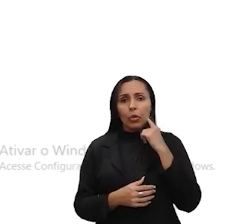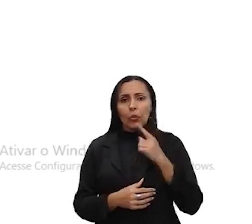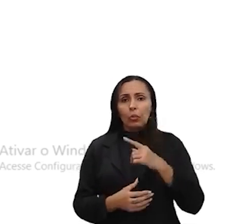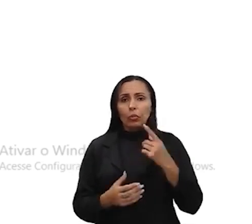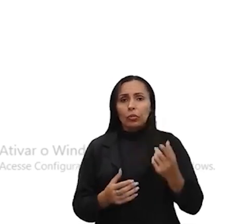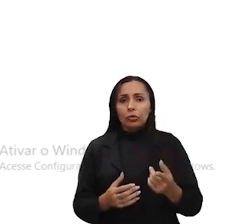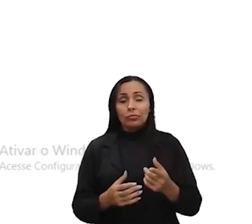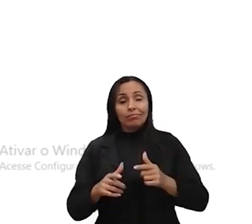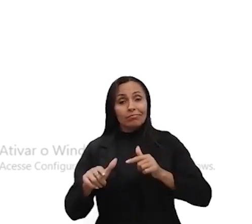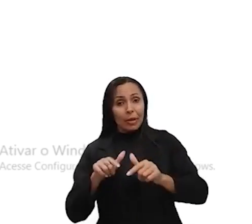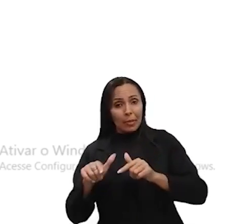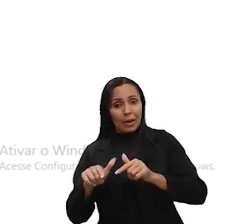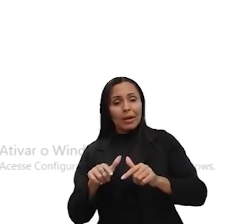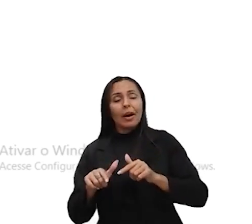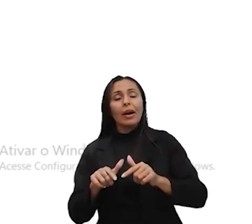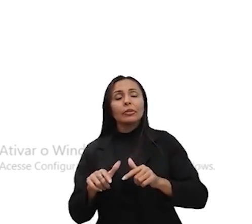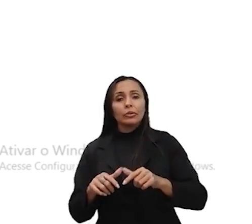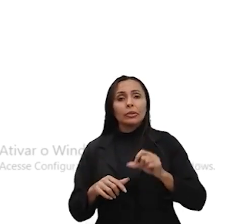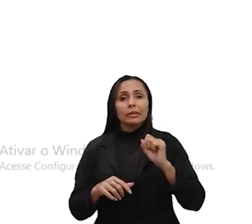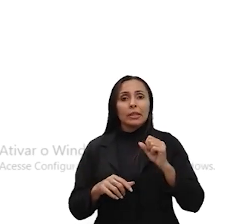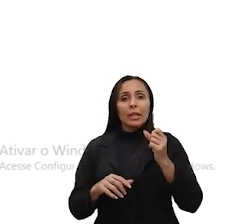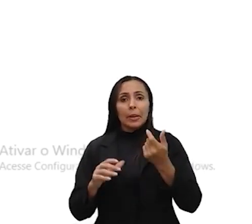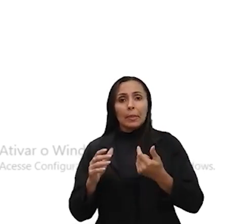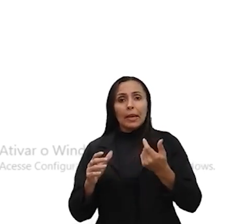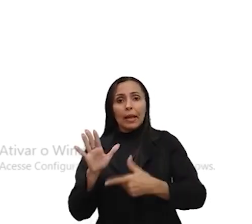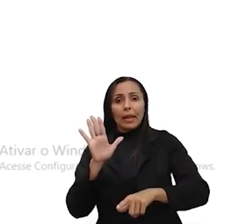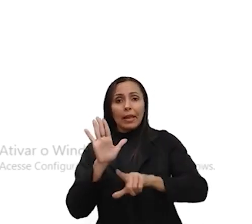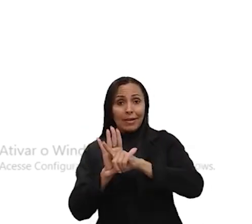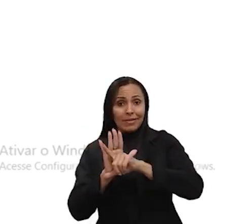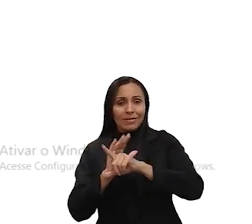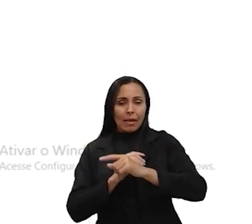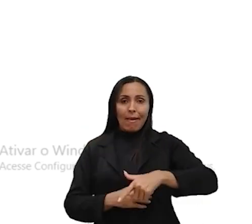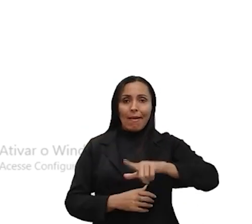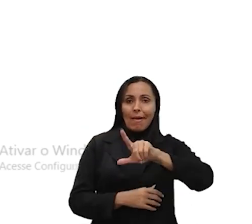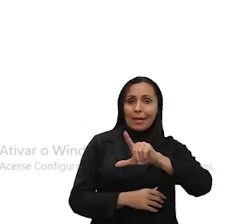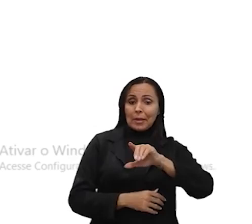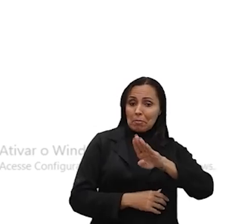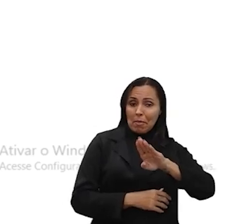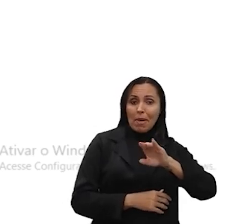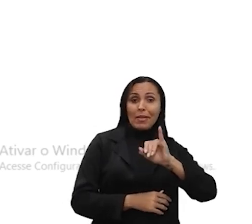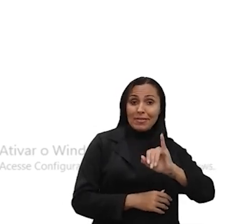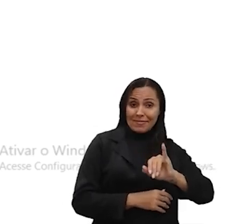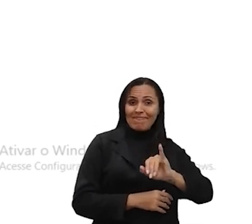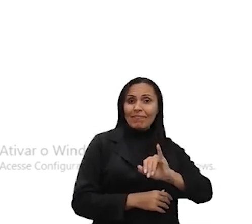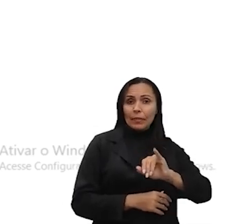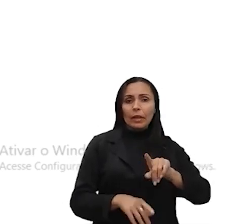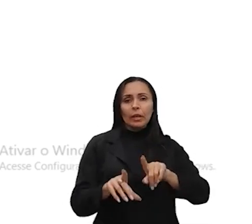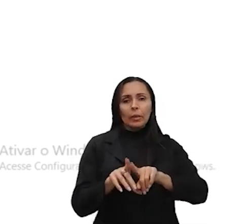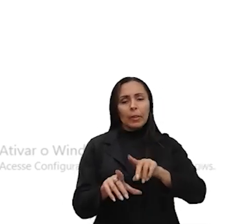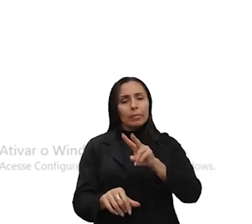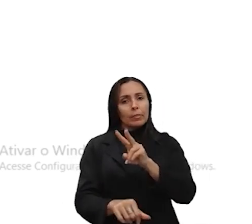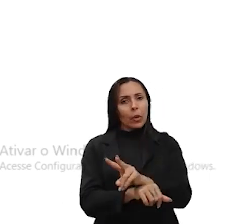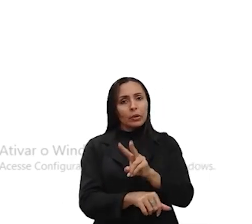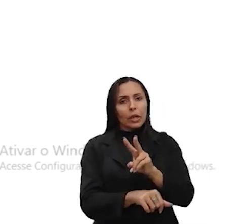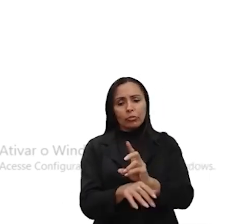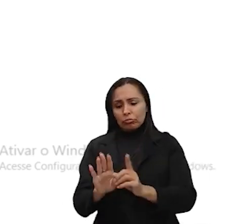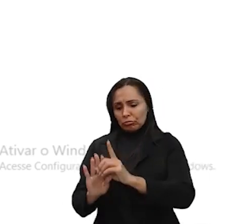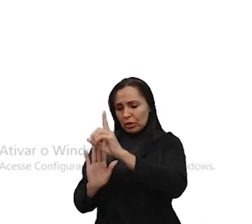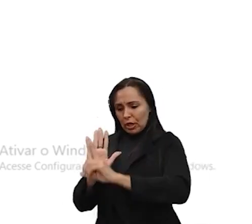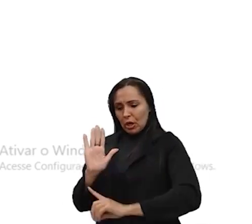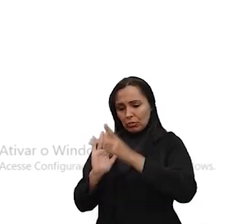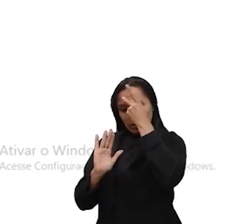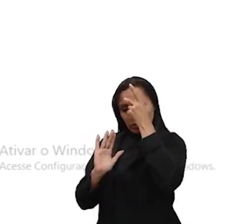regidos, somos trabalhados pela Lei Brasileira de Inclusão, né, também serve para proteger, né, os direitos das